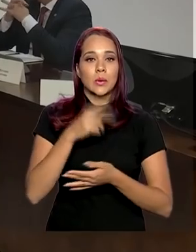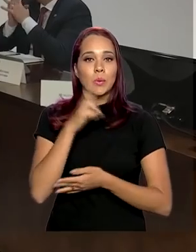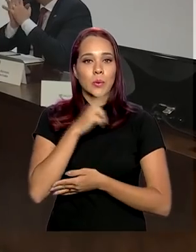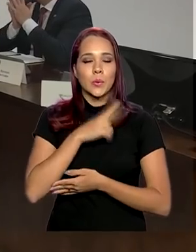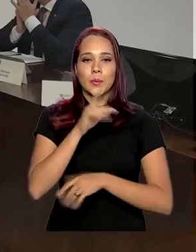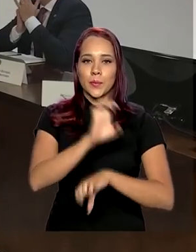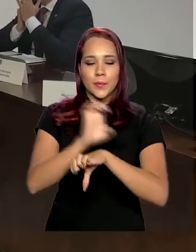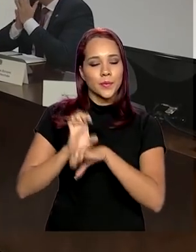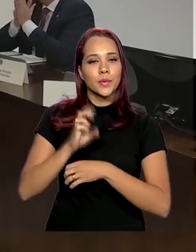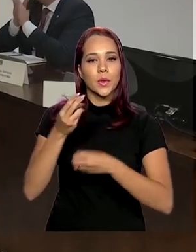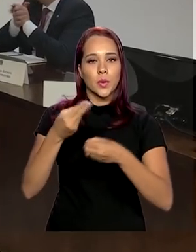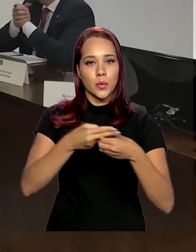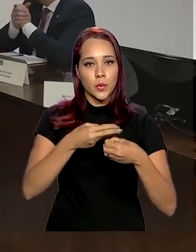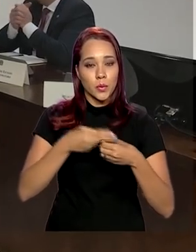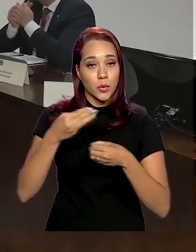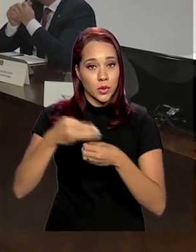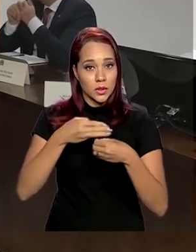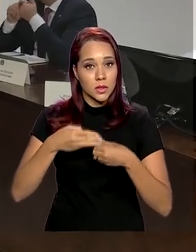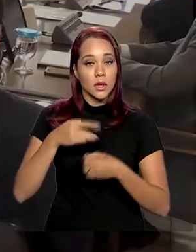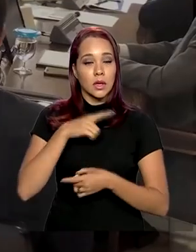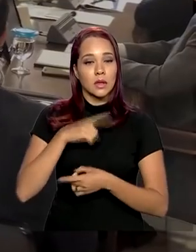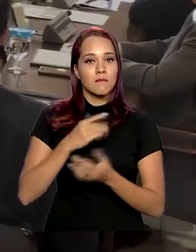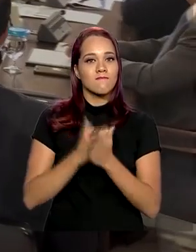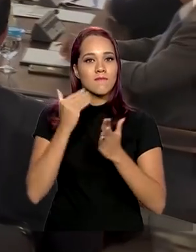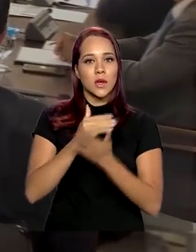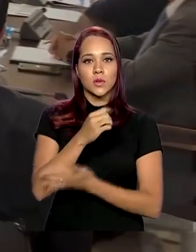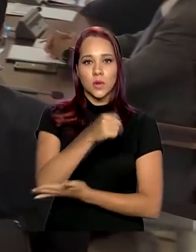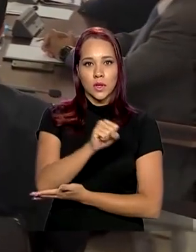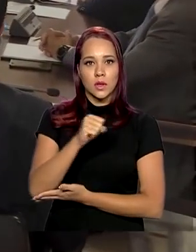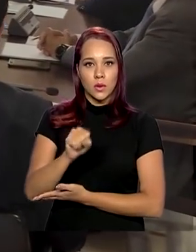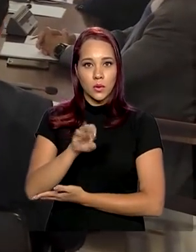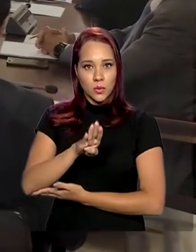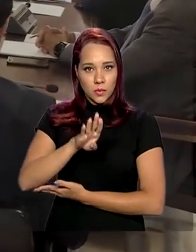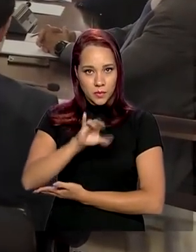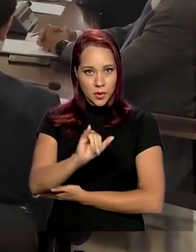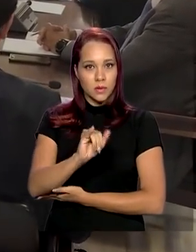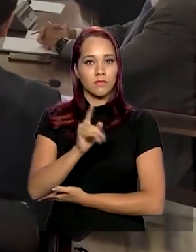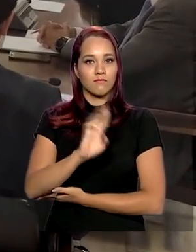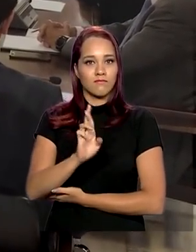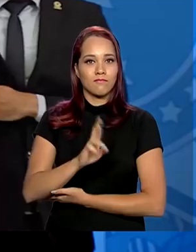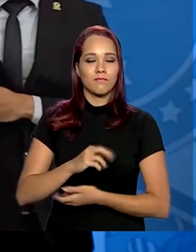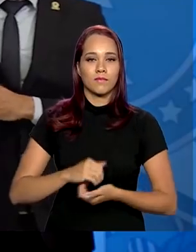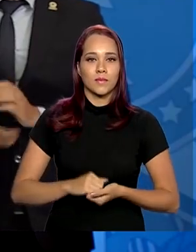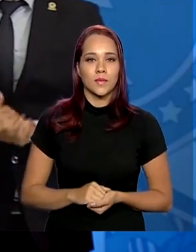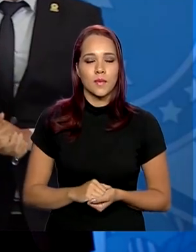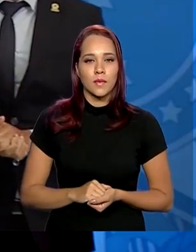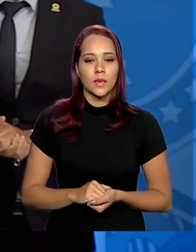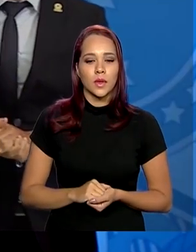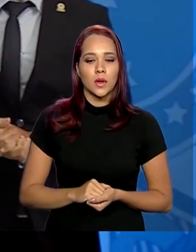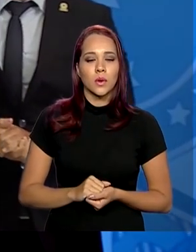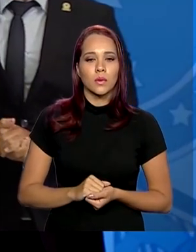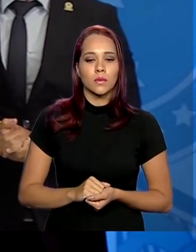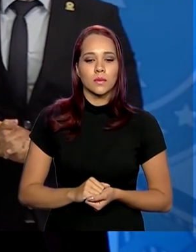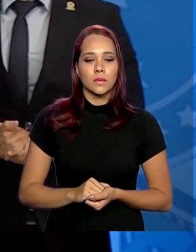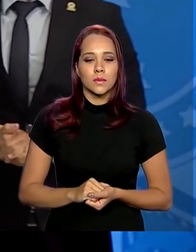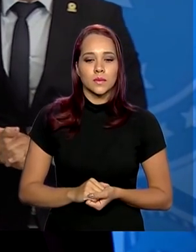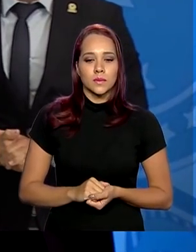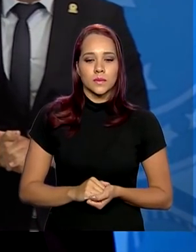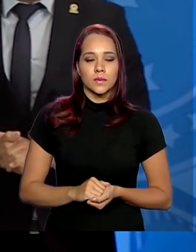estados e municípios que ultrapassam R 88 bilhões. O que mais imperoso